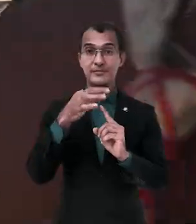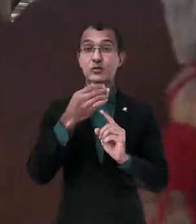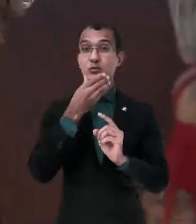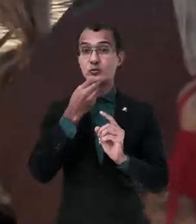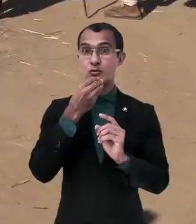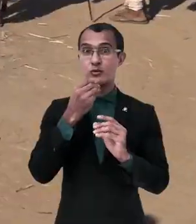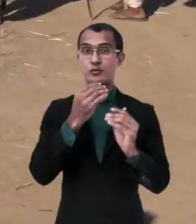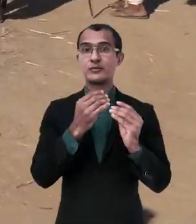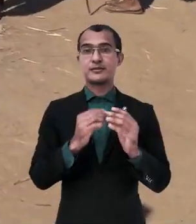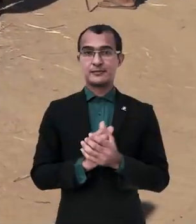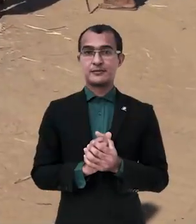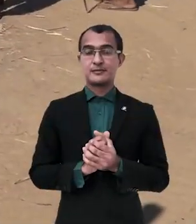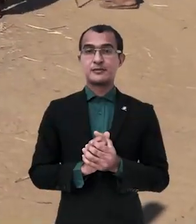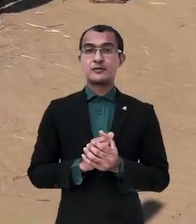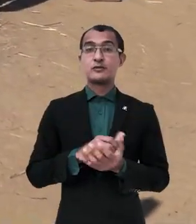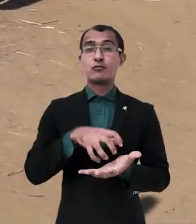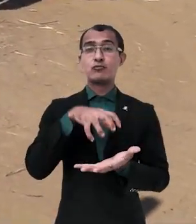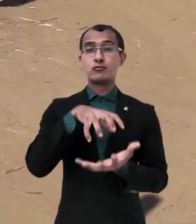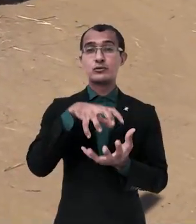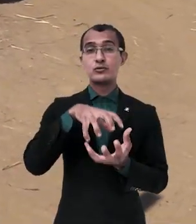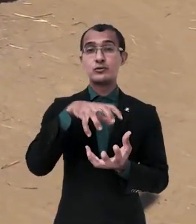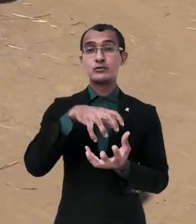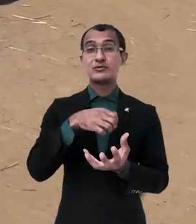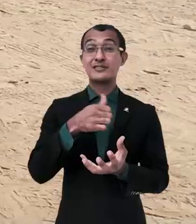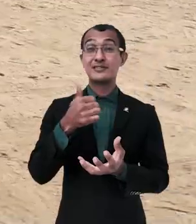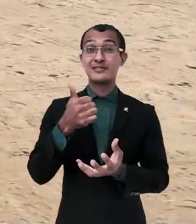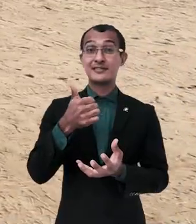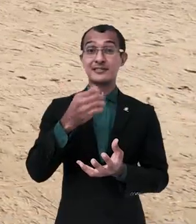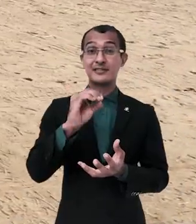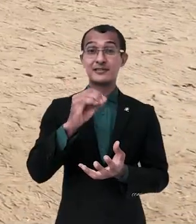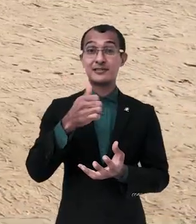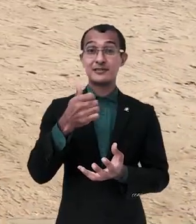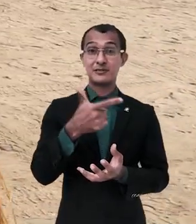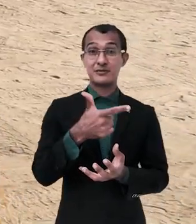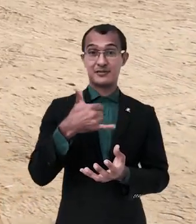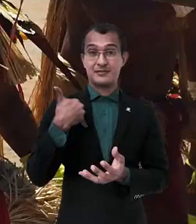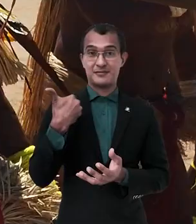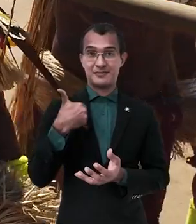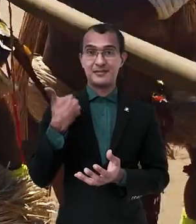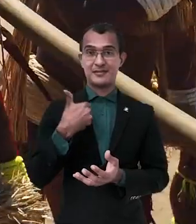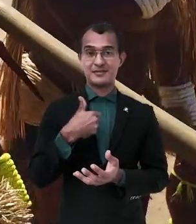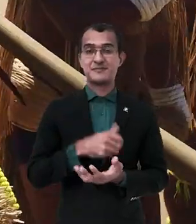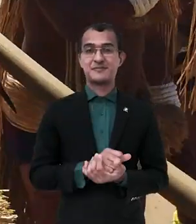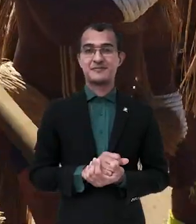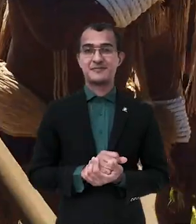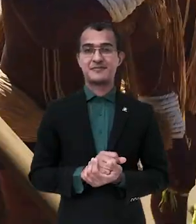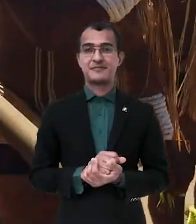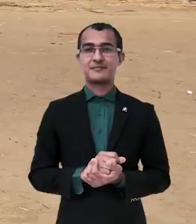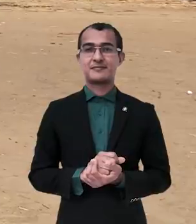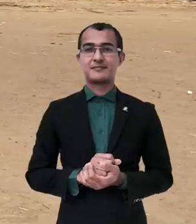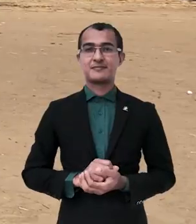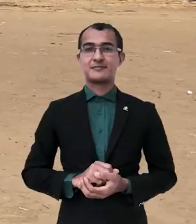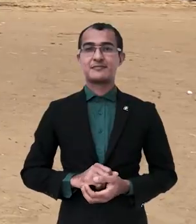pelos homens, cerimônia conduzida pelo ancião da aldeia com 102 anos.